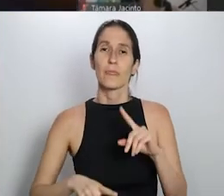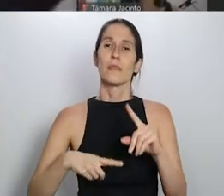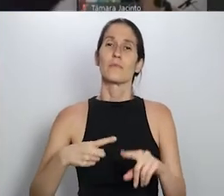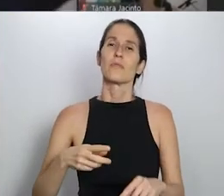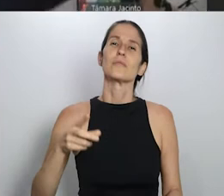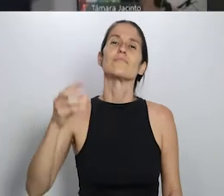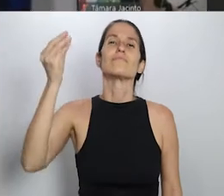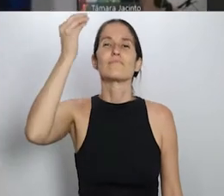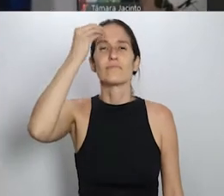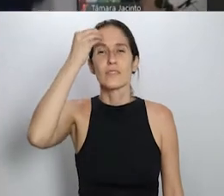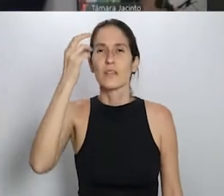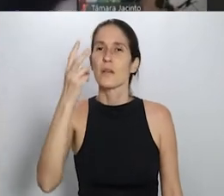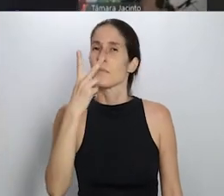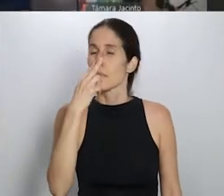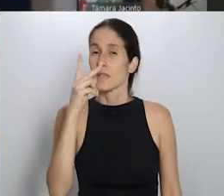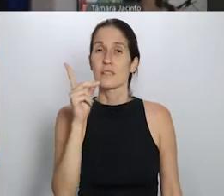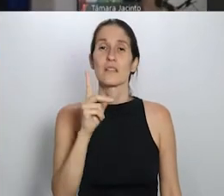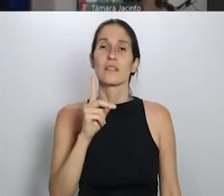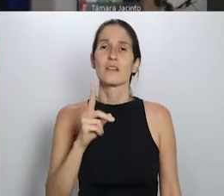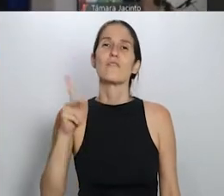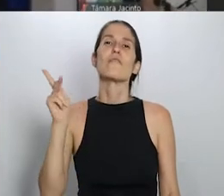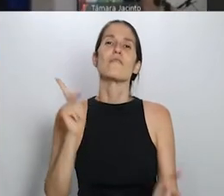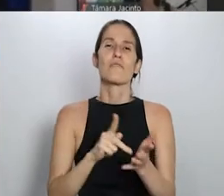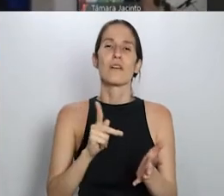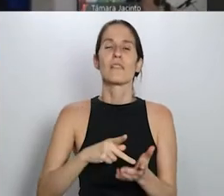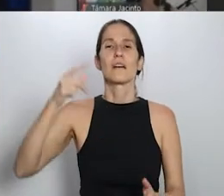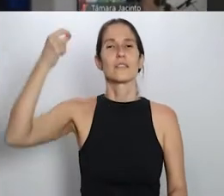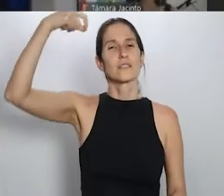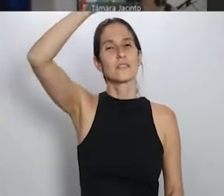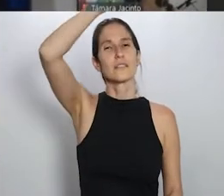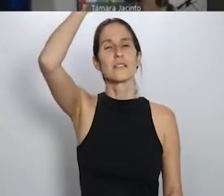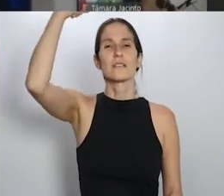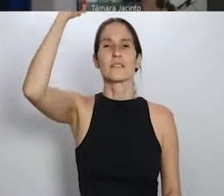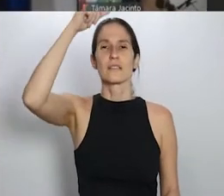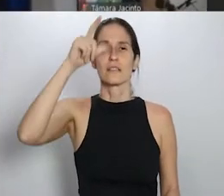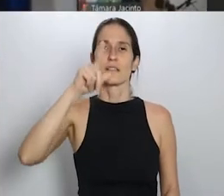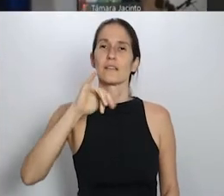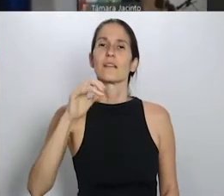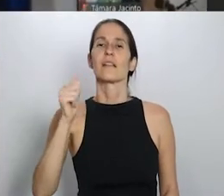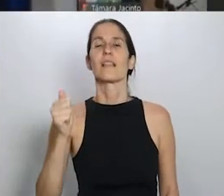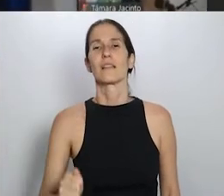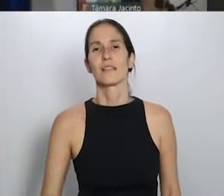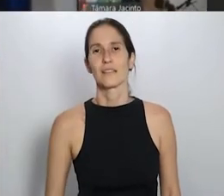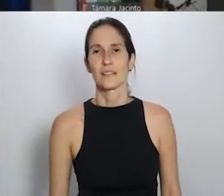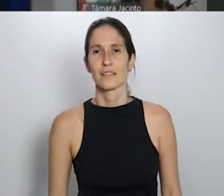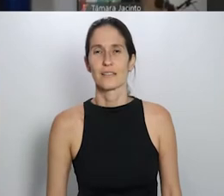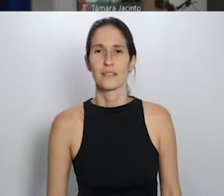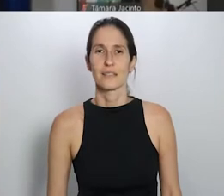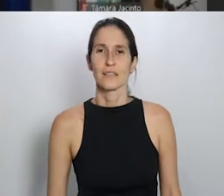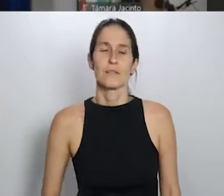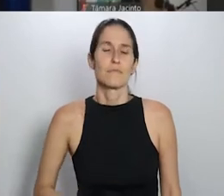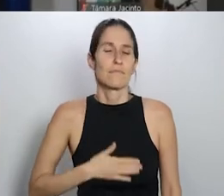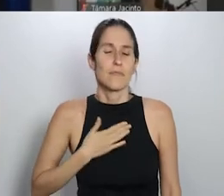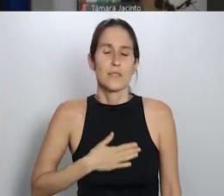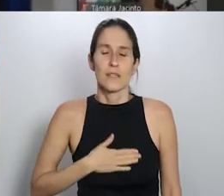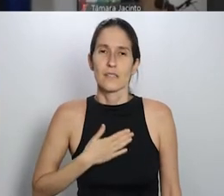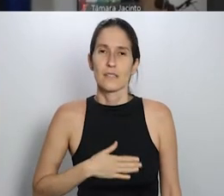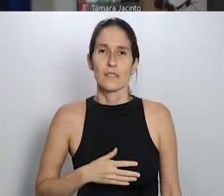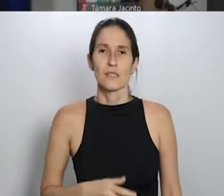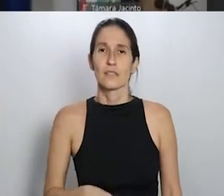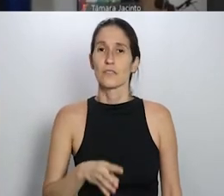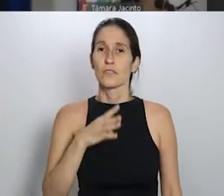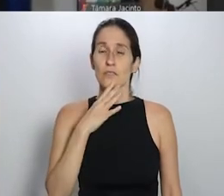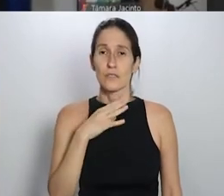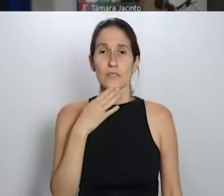não parecia, que a gente estava na frente de Lia de Itamaracá e que é uma entidade e que nos orgulha muito ter você como